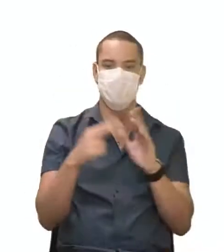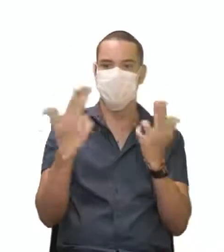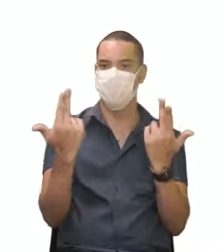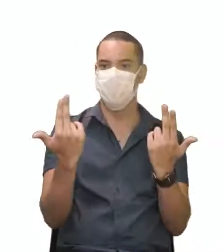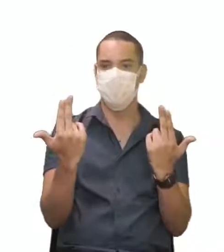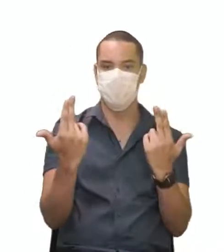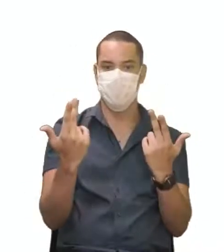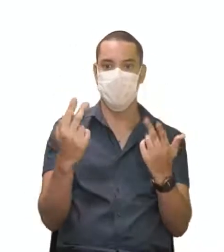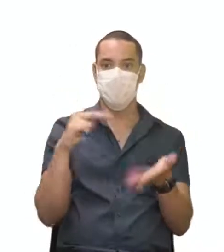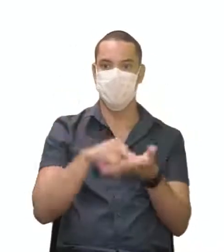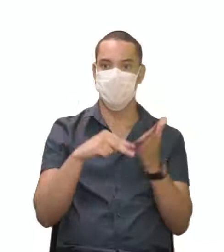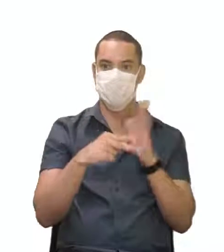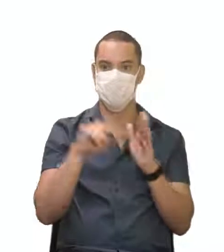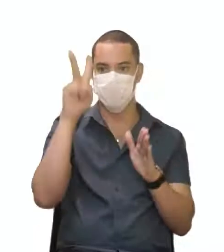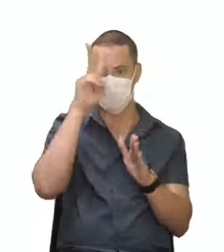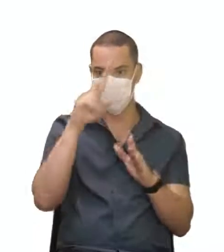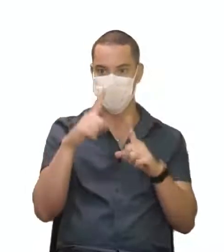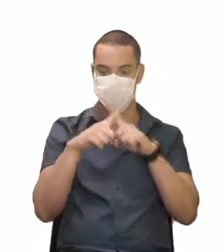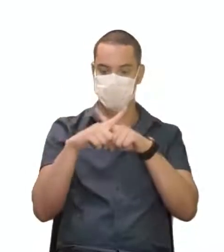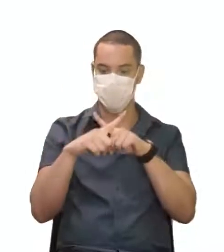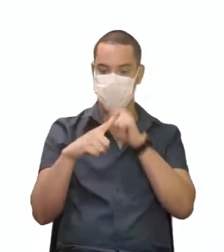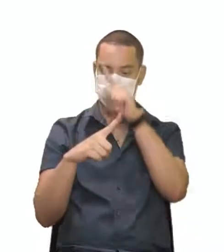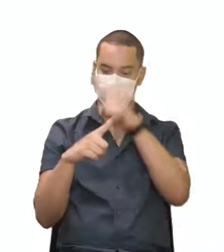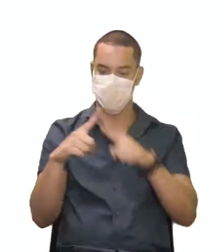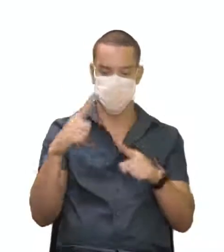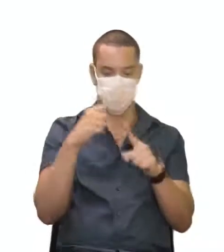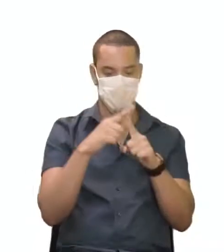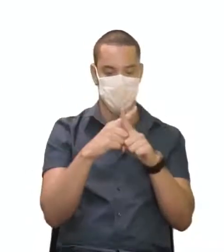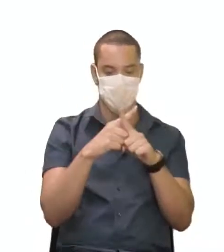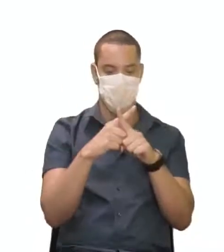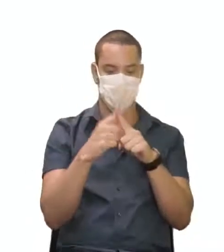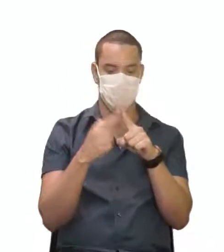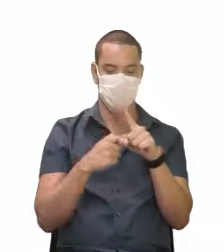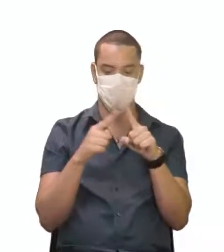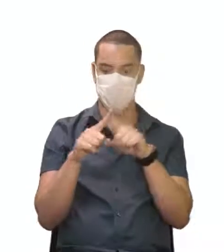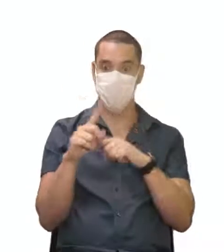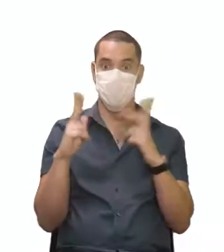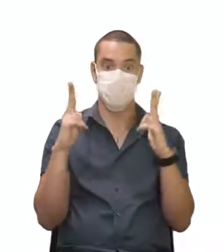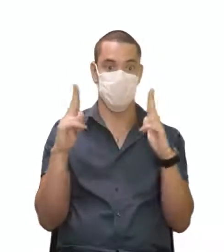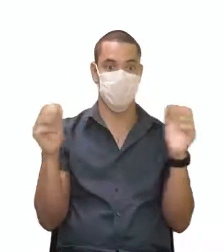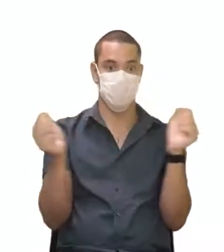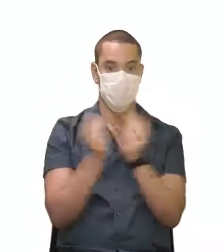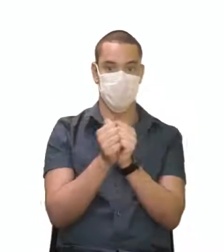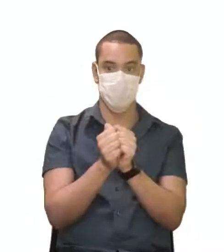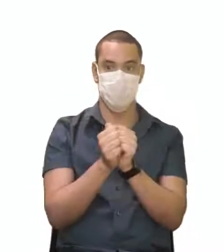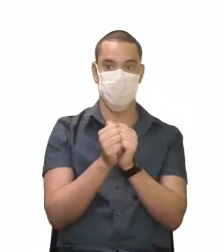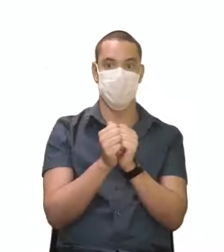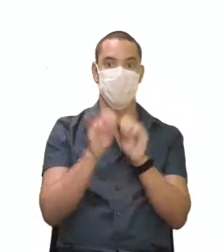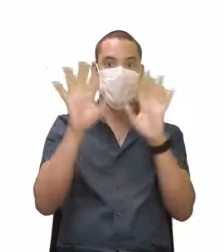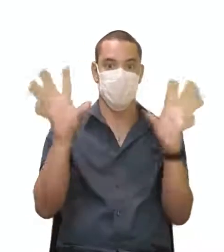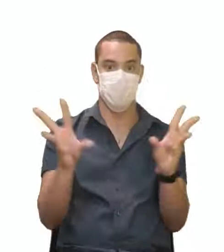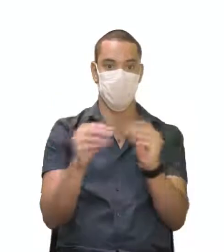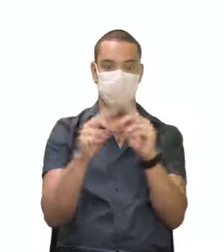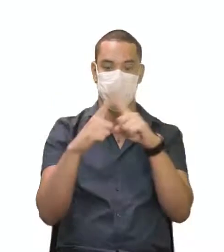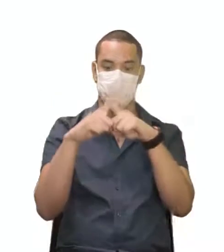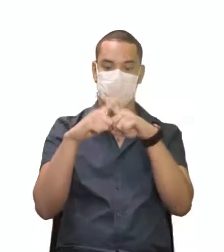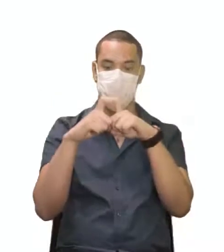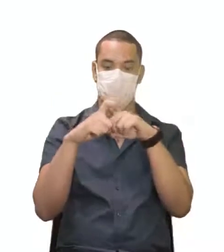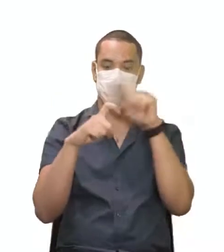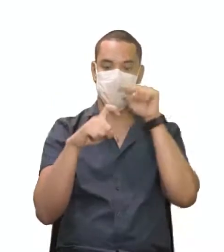São essas perninhas dos cromossomos, galera, tá? Que são unidas pelos